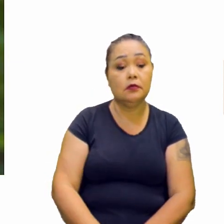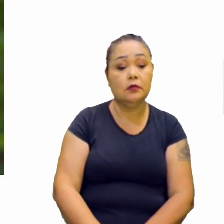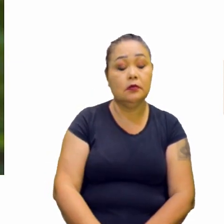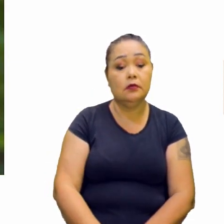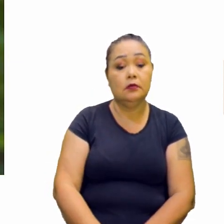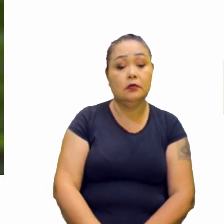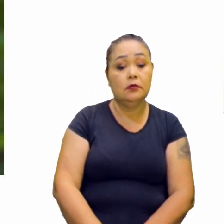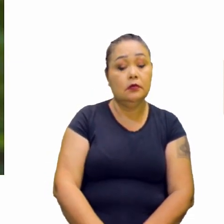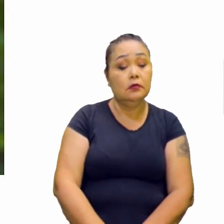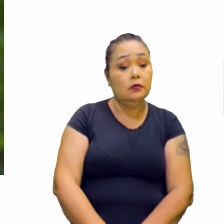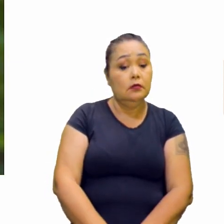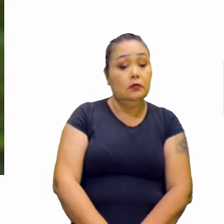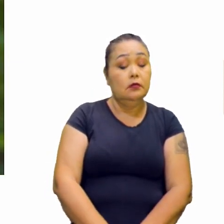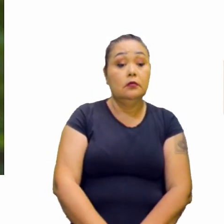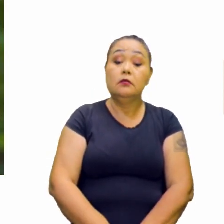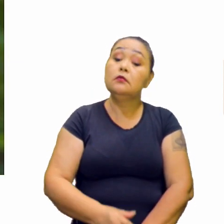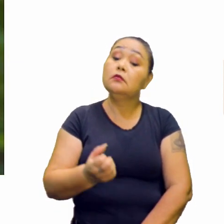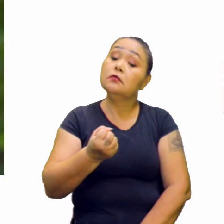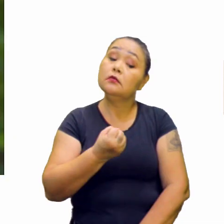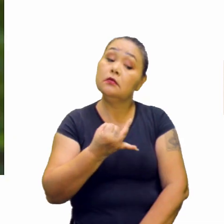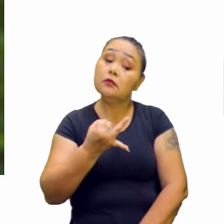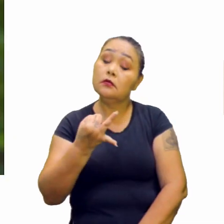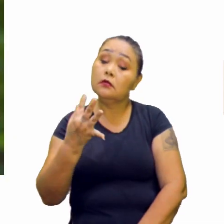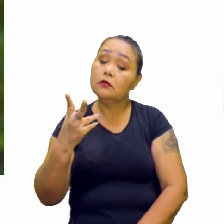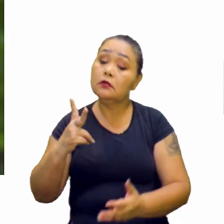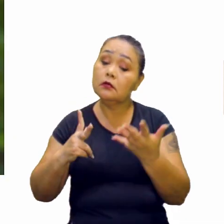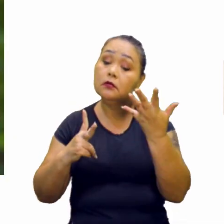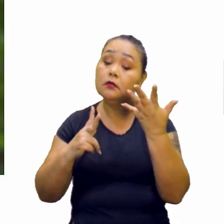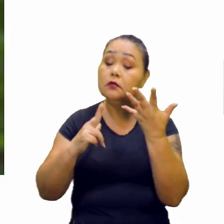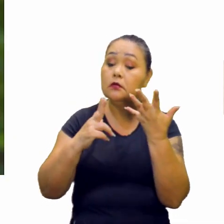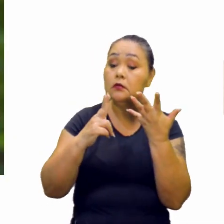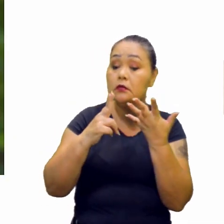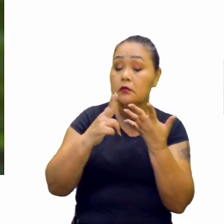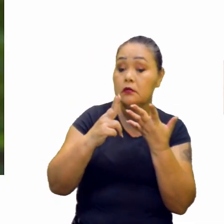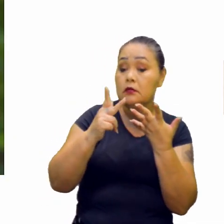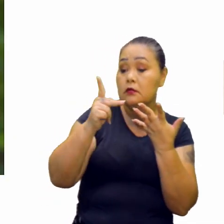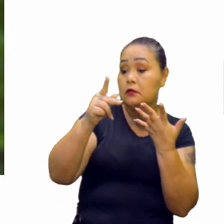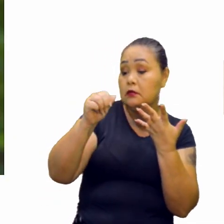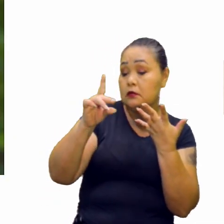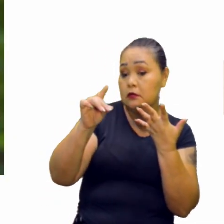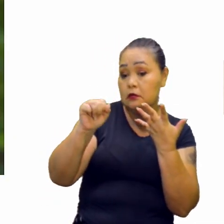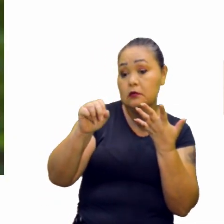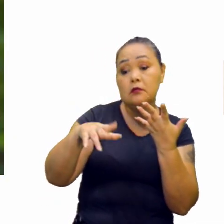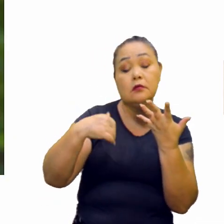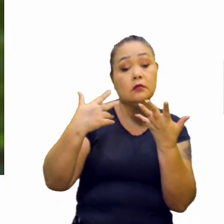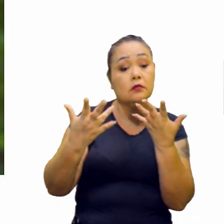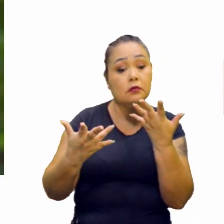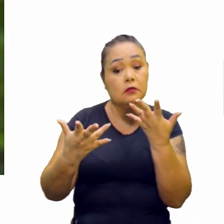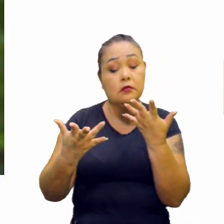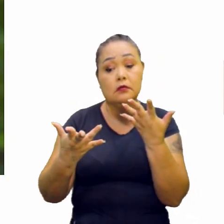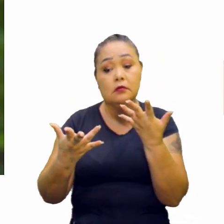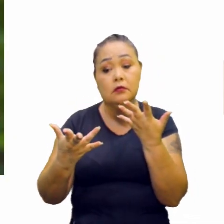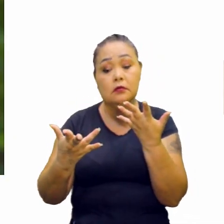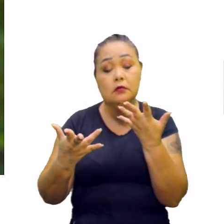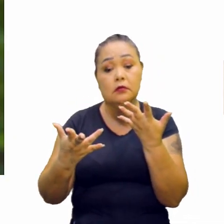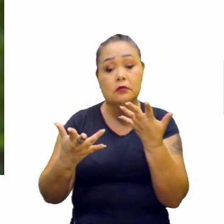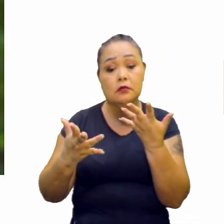A quantidade de poda, o número de poda, a quantidade ou o número, desculpa, depende